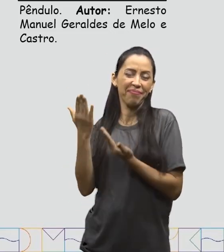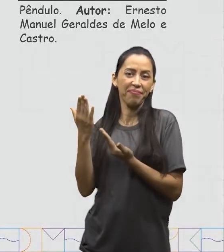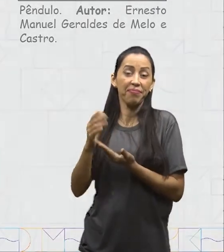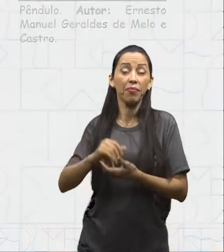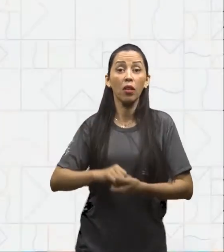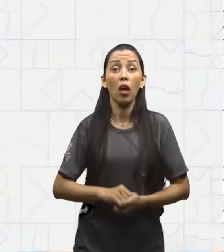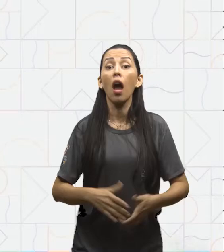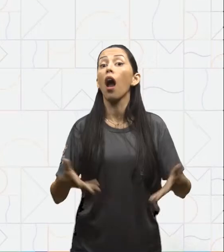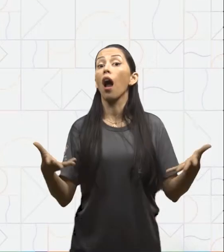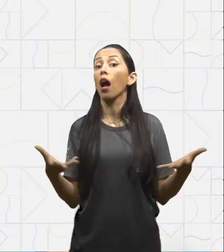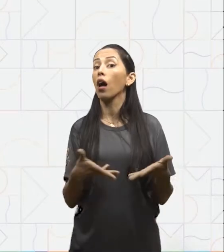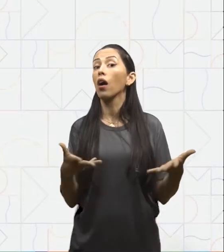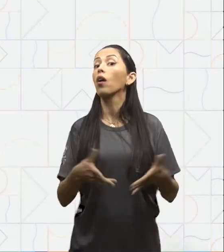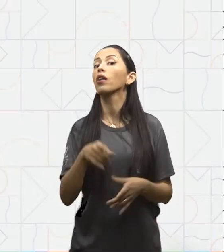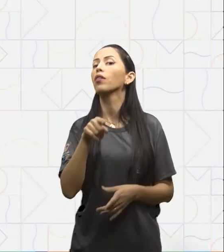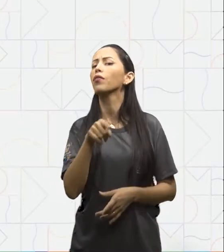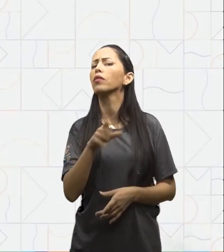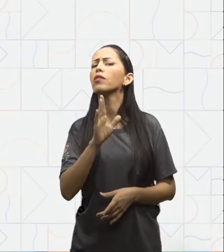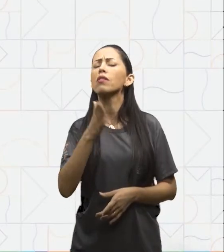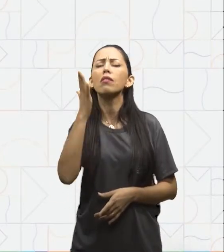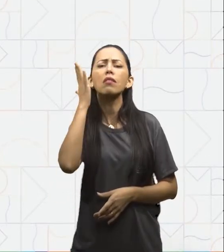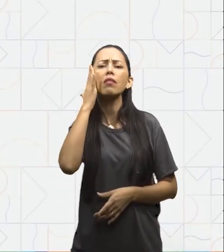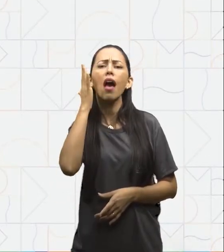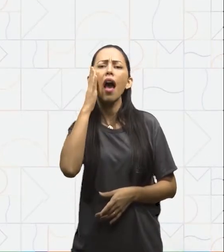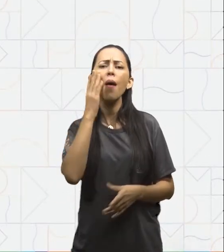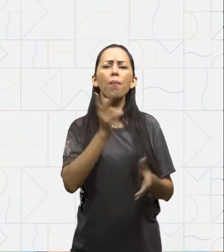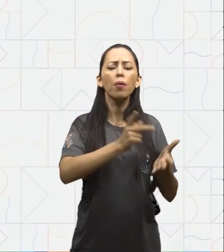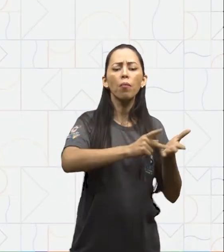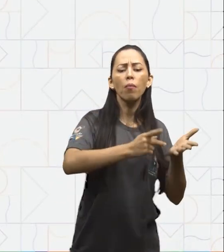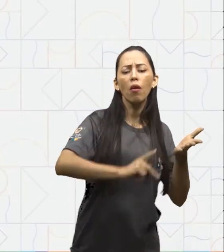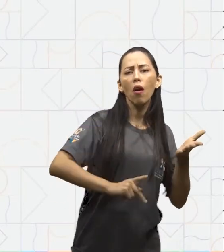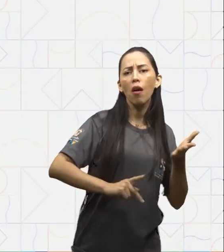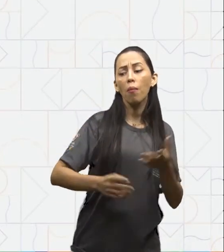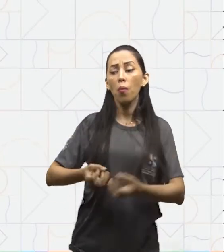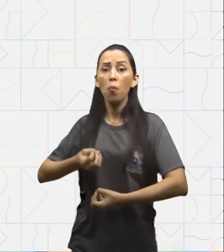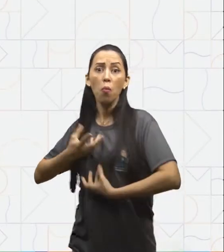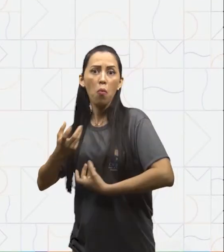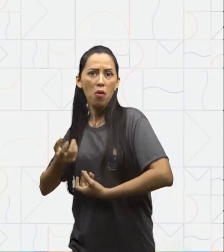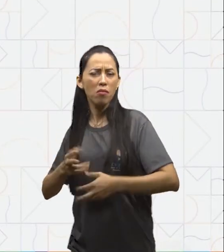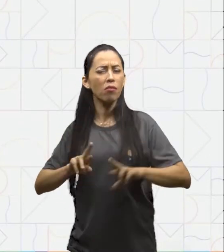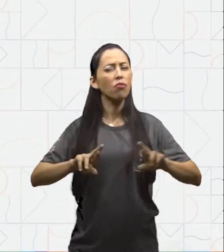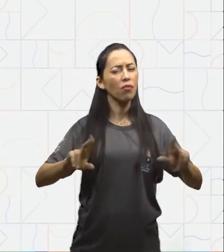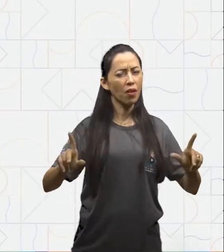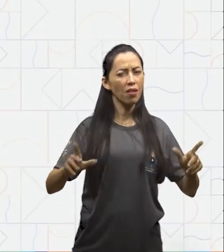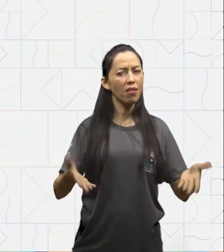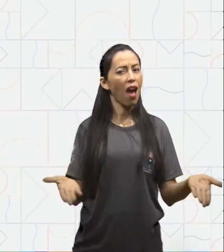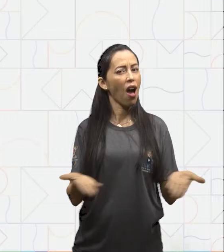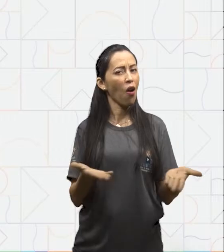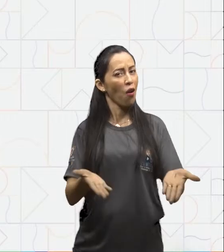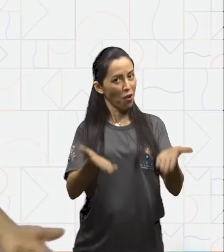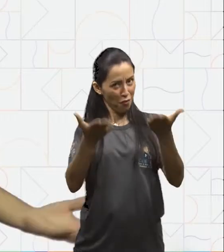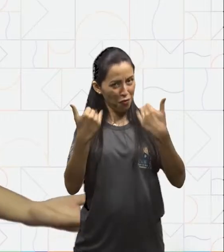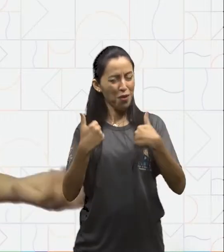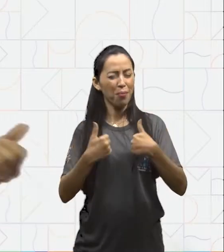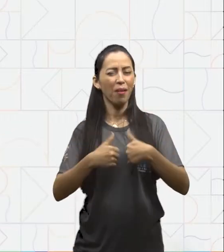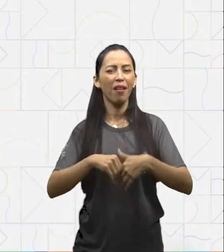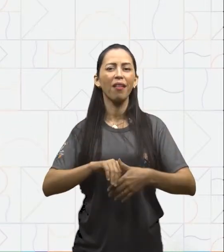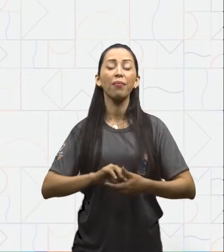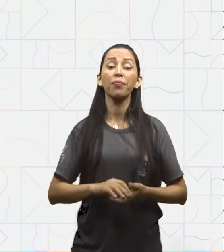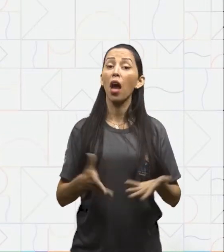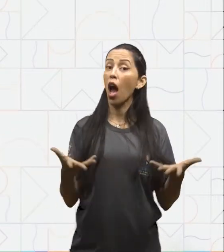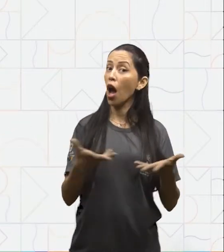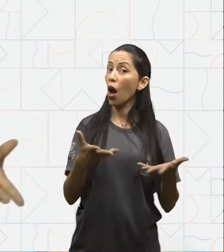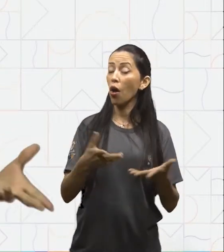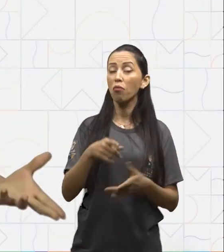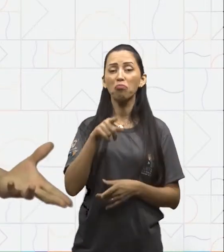pêndulo. Agora que você sabe a diferença entre poesia e poema, vamos para o